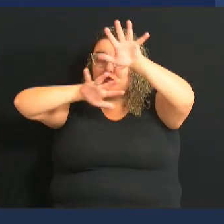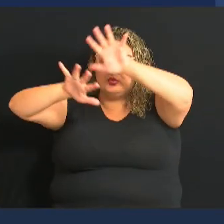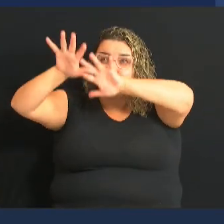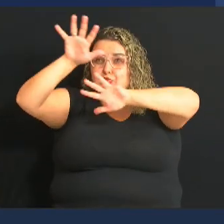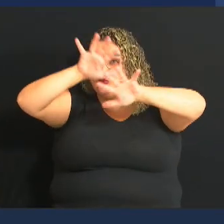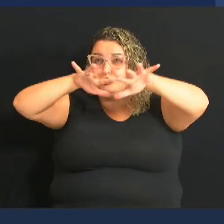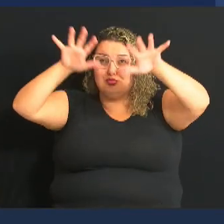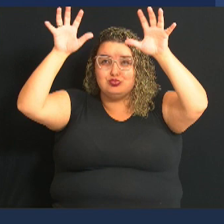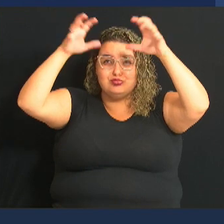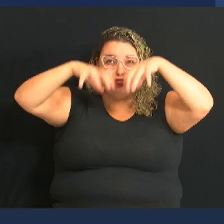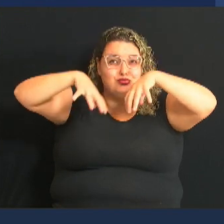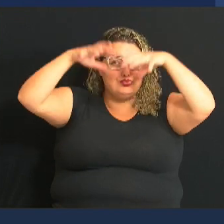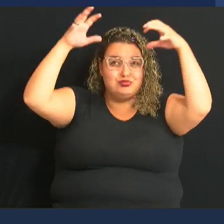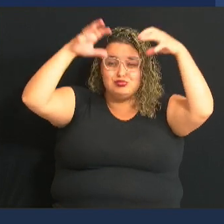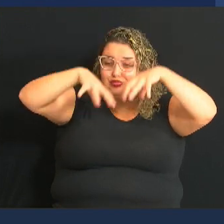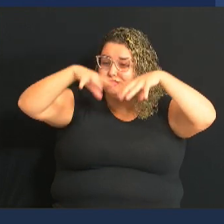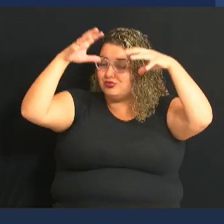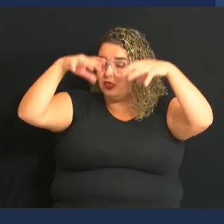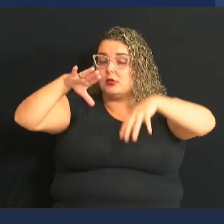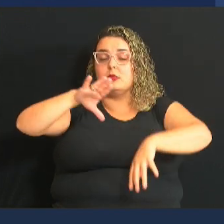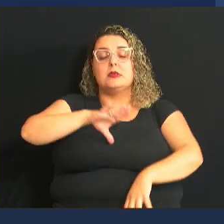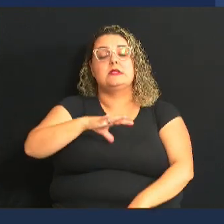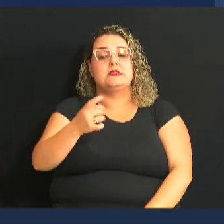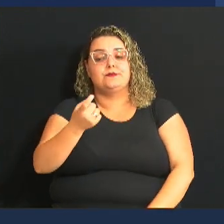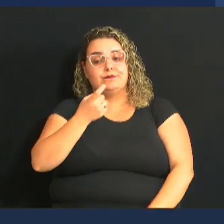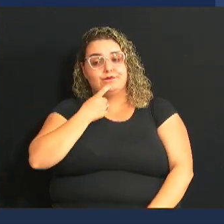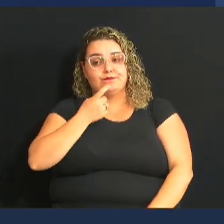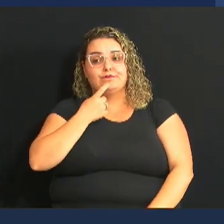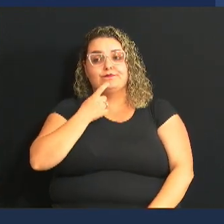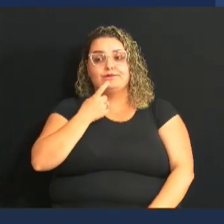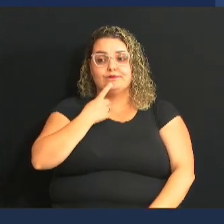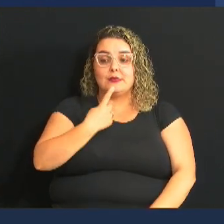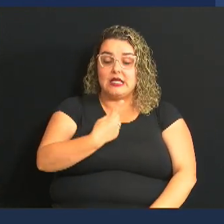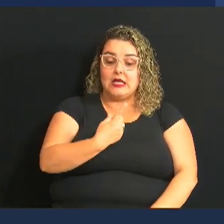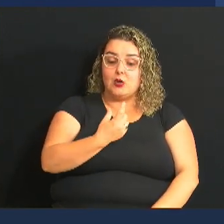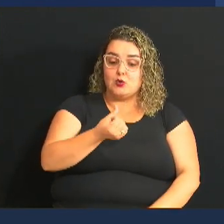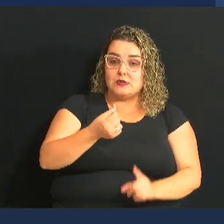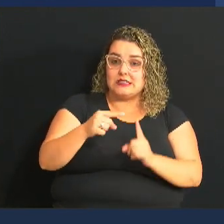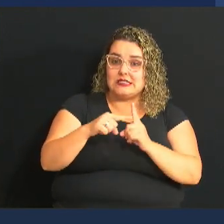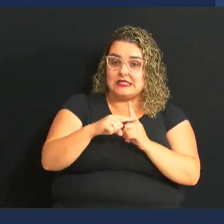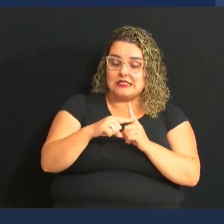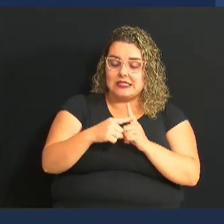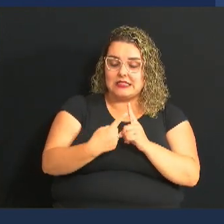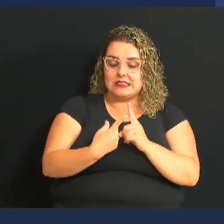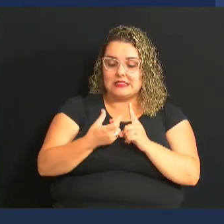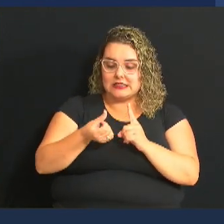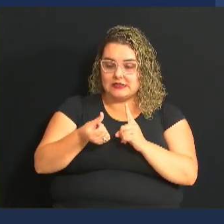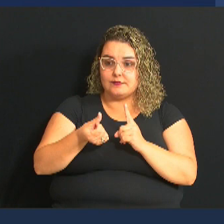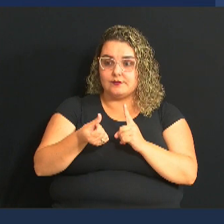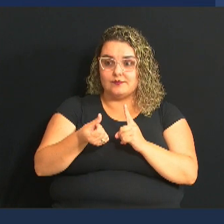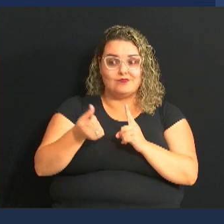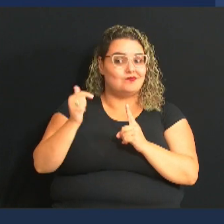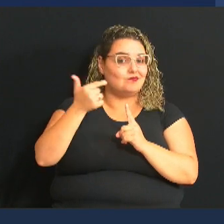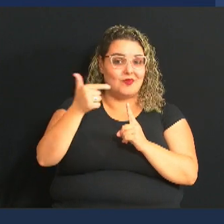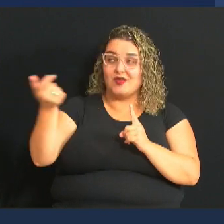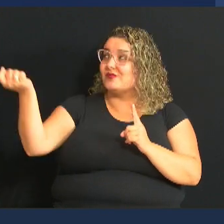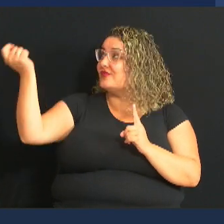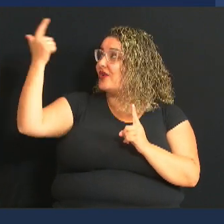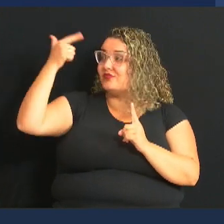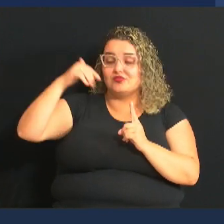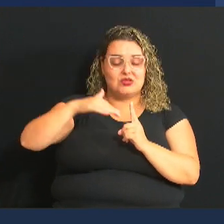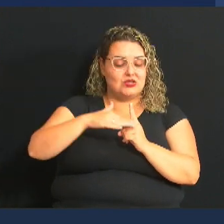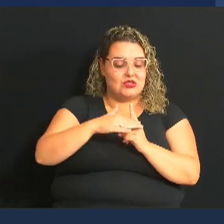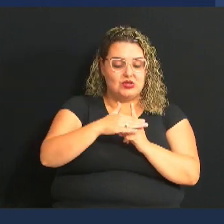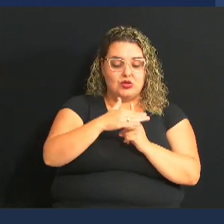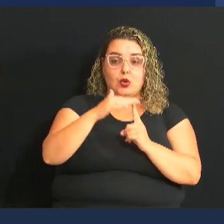muita nebulosidade aqui para a cidade de Campinas, com mínima de 16 graus. Sem sol, olha só, a amplitude